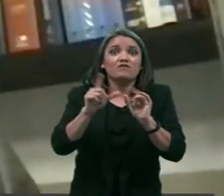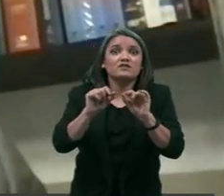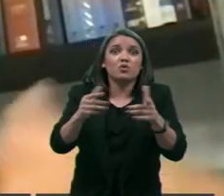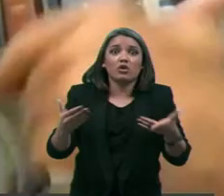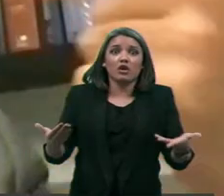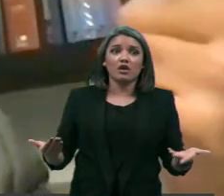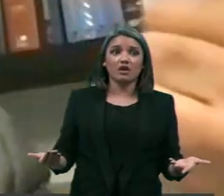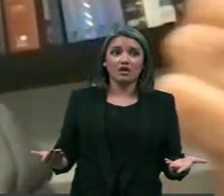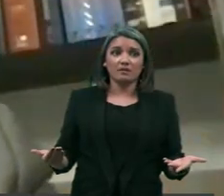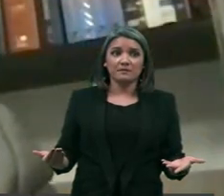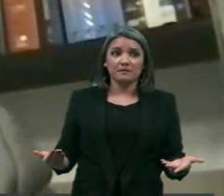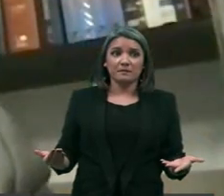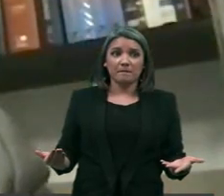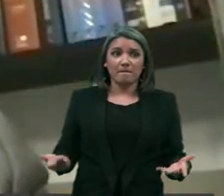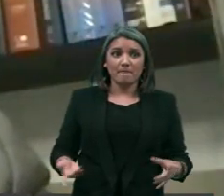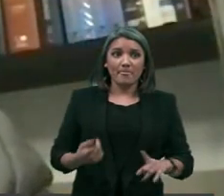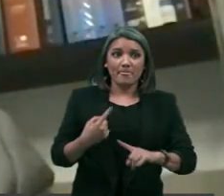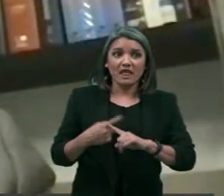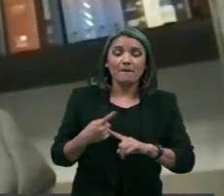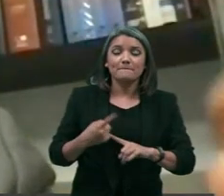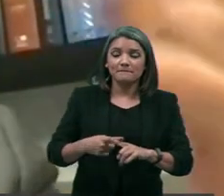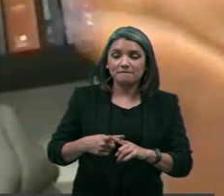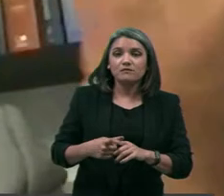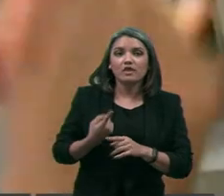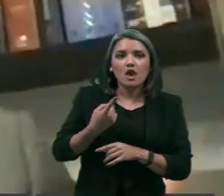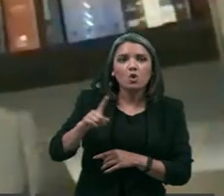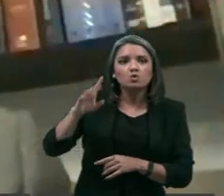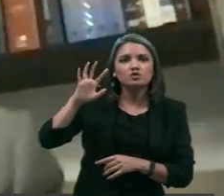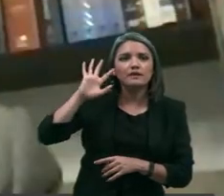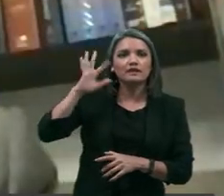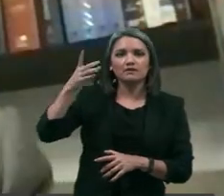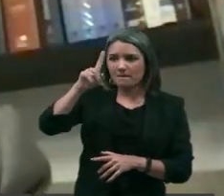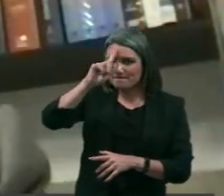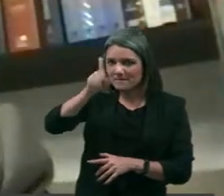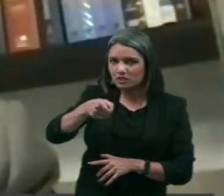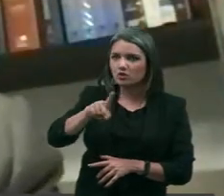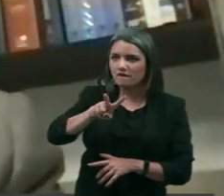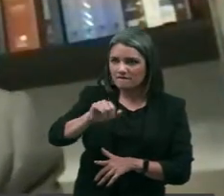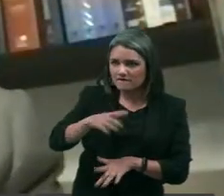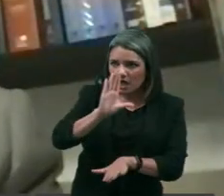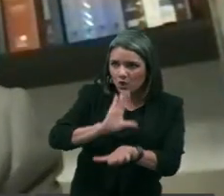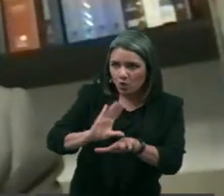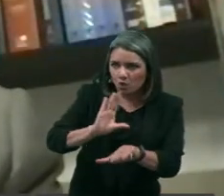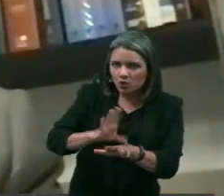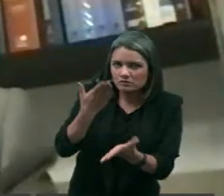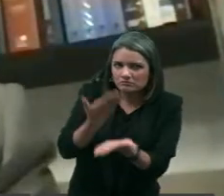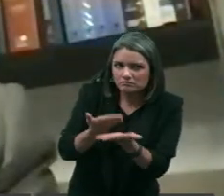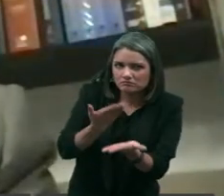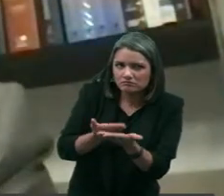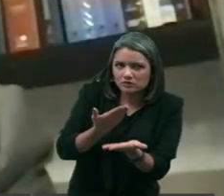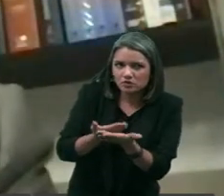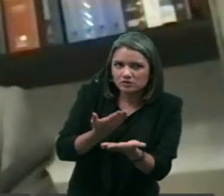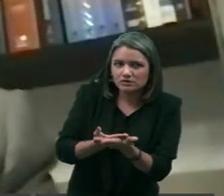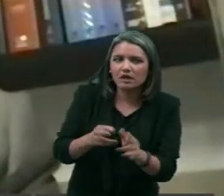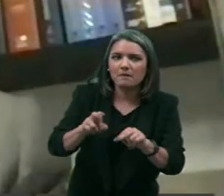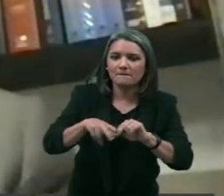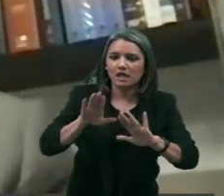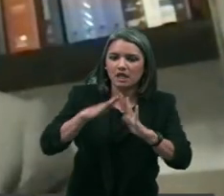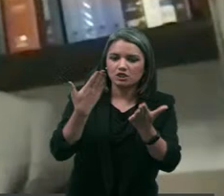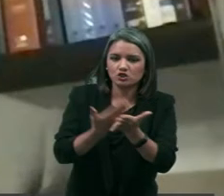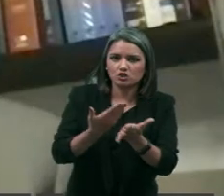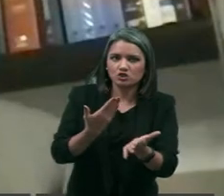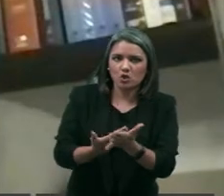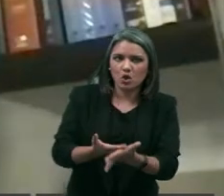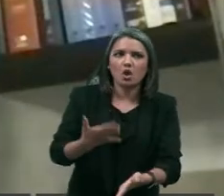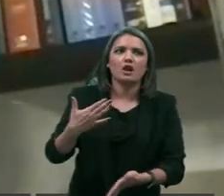Porque só essa última decisão que determinou que ele se atualizasse pela Escola da Magistratura e